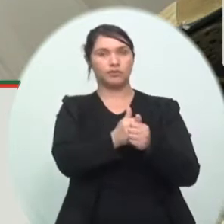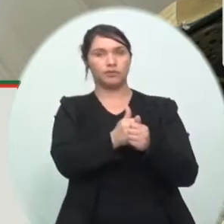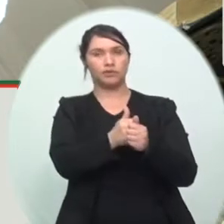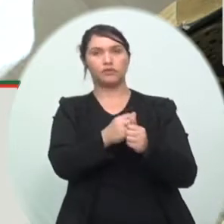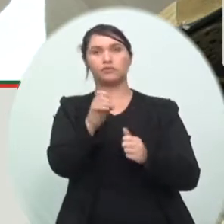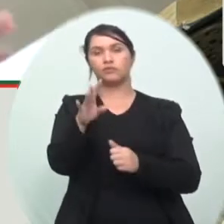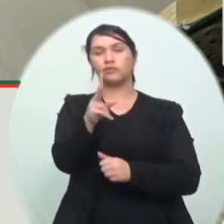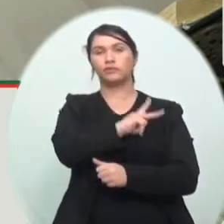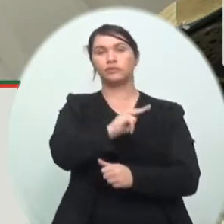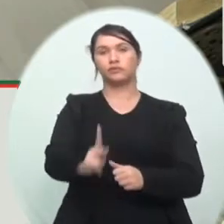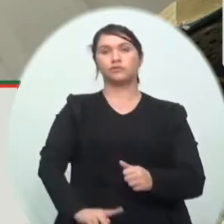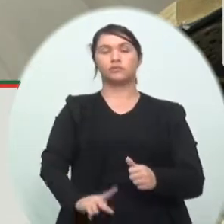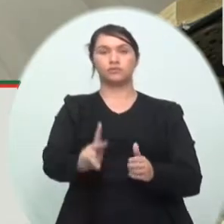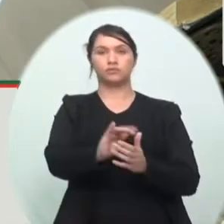Era isso, senhor presidente.